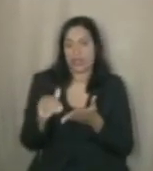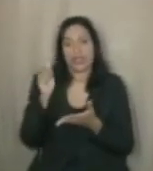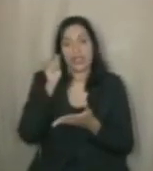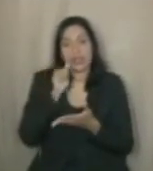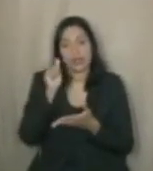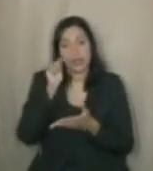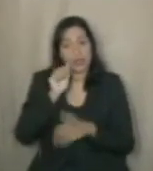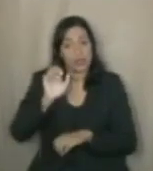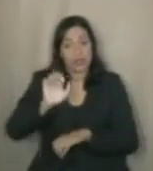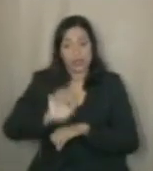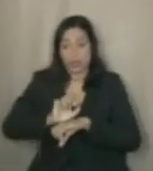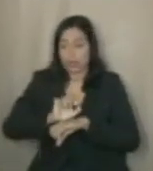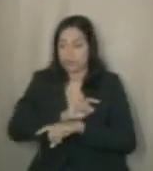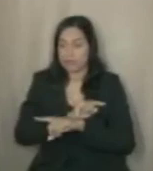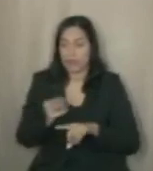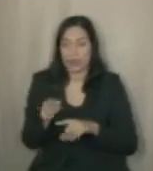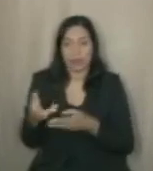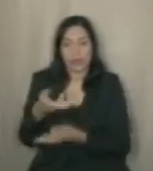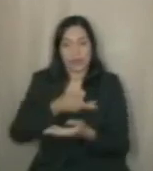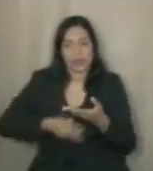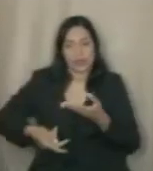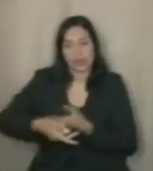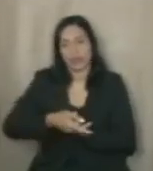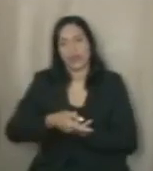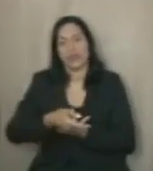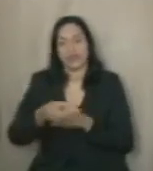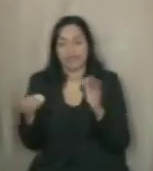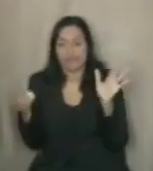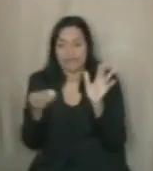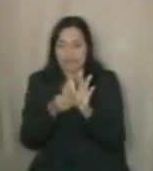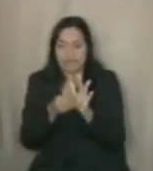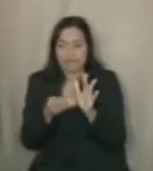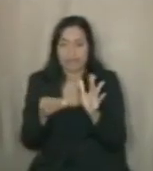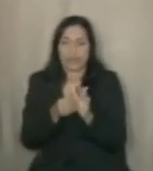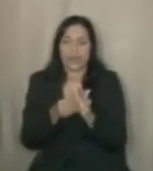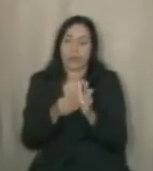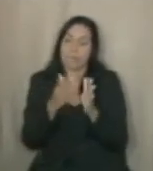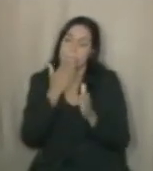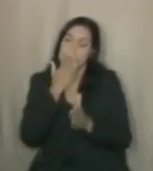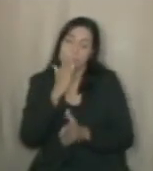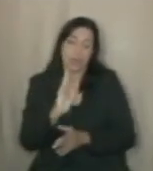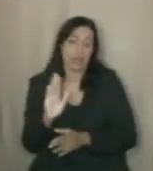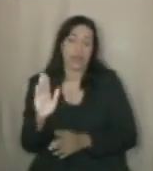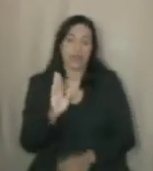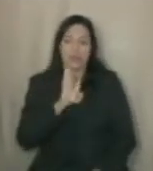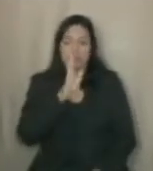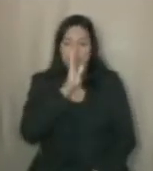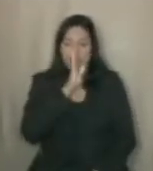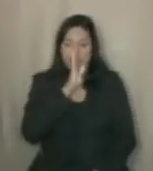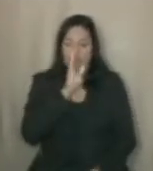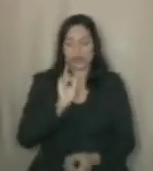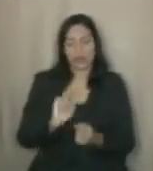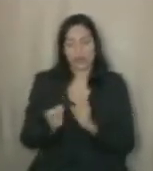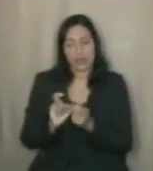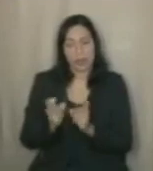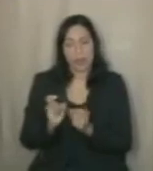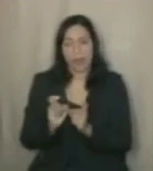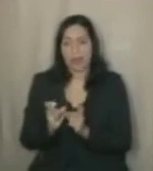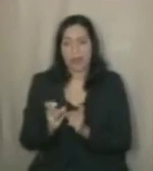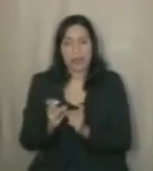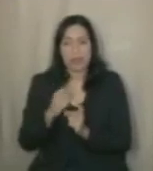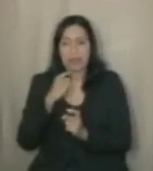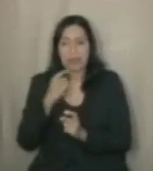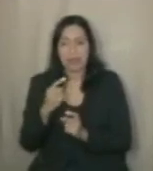que deveria estar presente para dar as suas contribuições mas preferiu se ausentar no debate preferiu nem